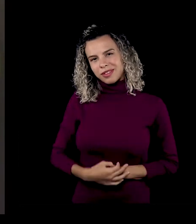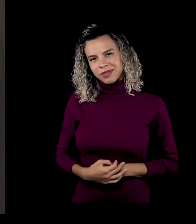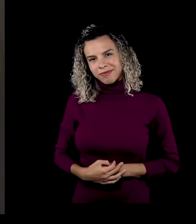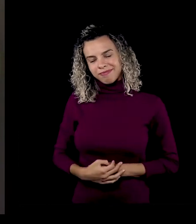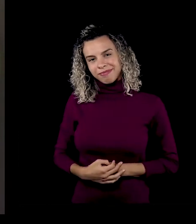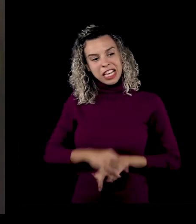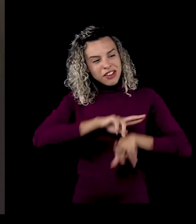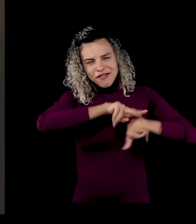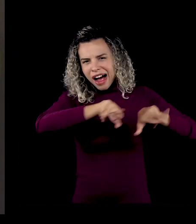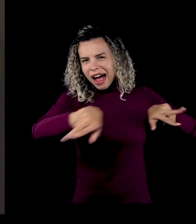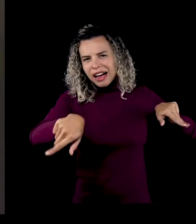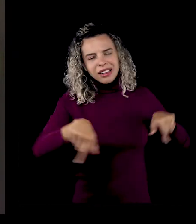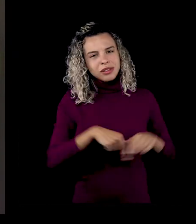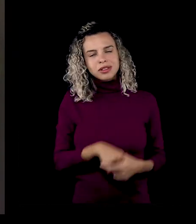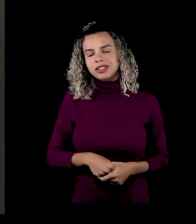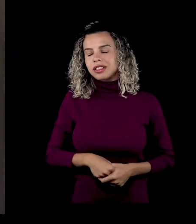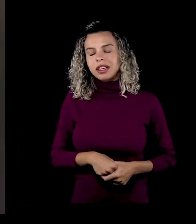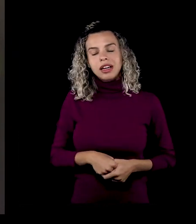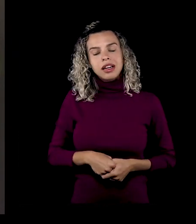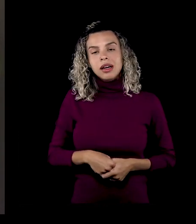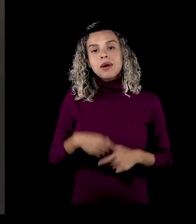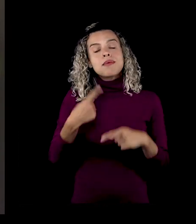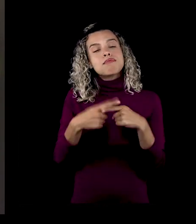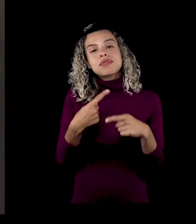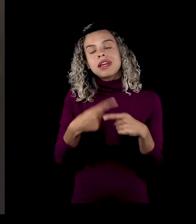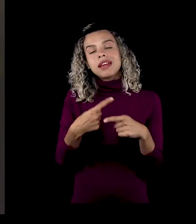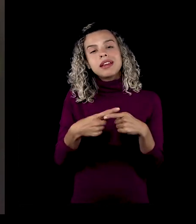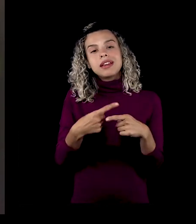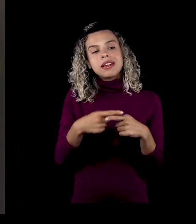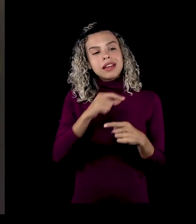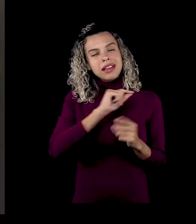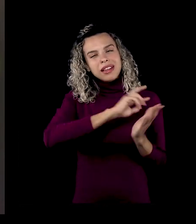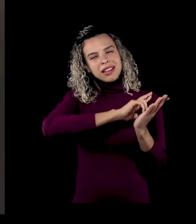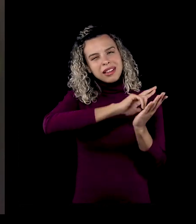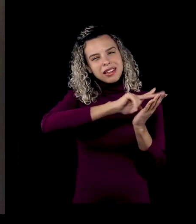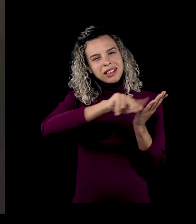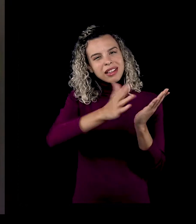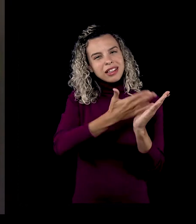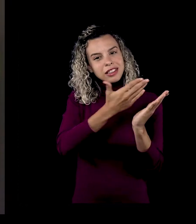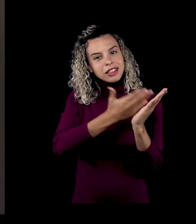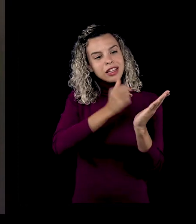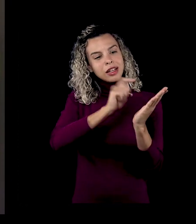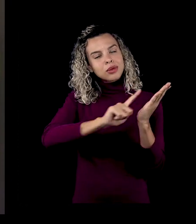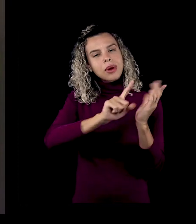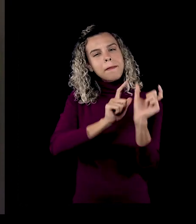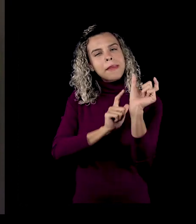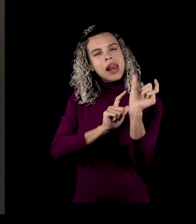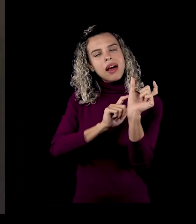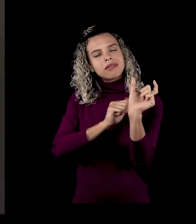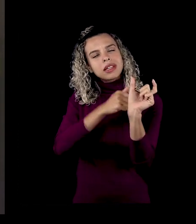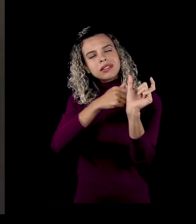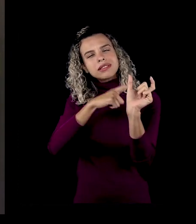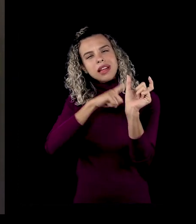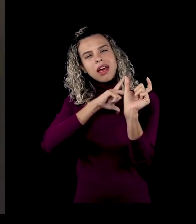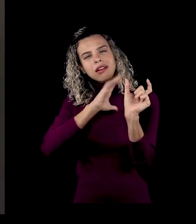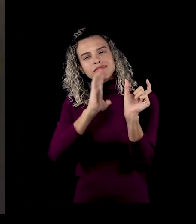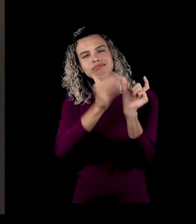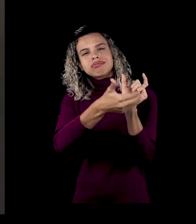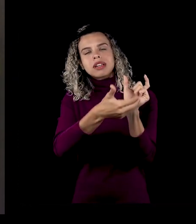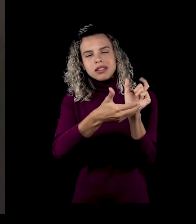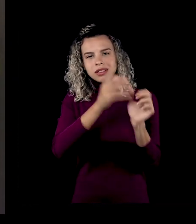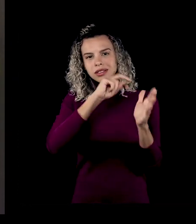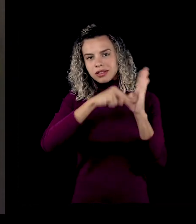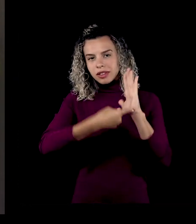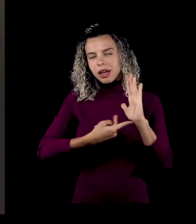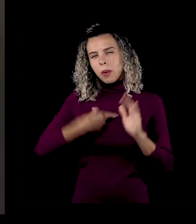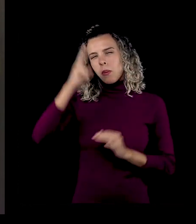de todos os gêneros, porque a literatura ela vai nas entrelinhas aí da palavra. E eu lembro que eu dizia uma